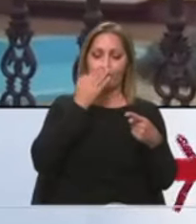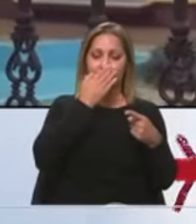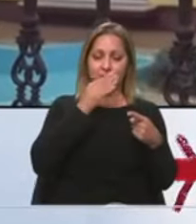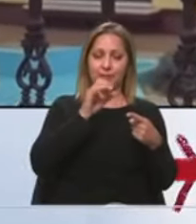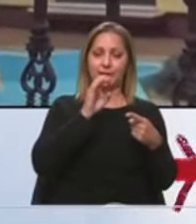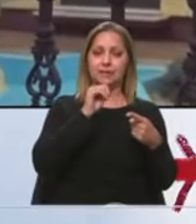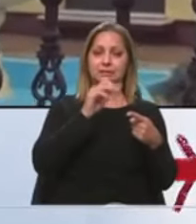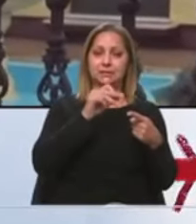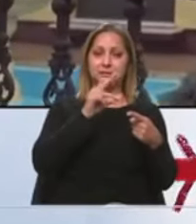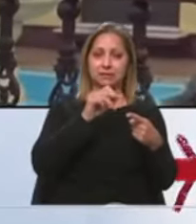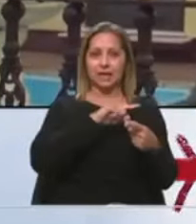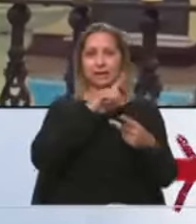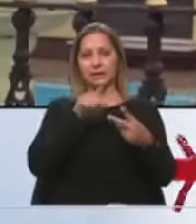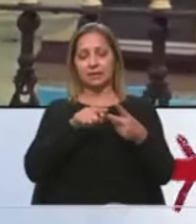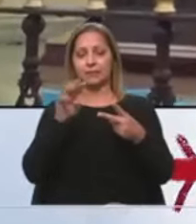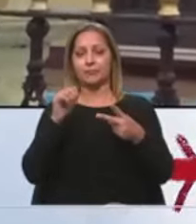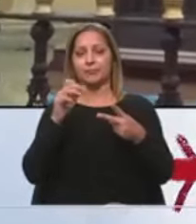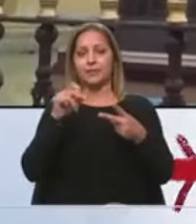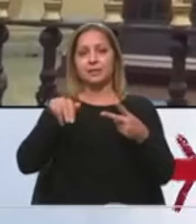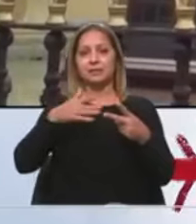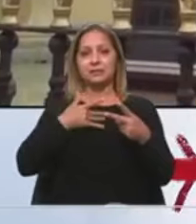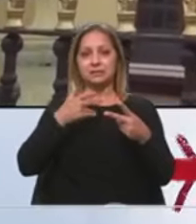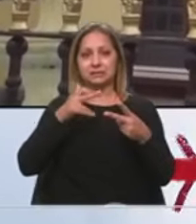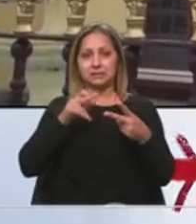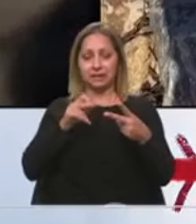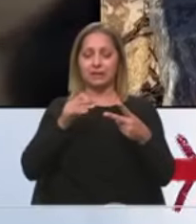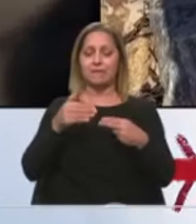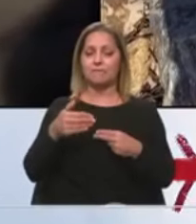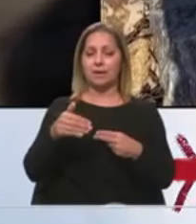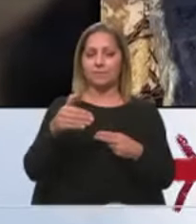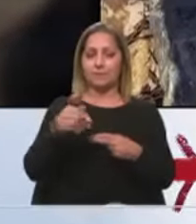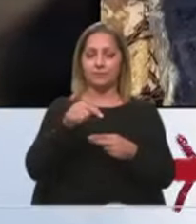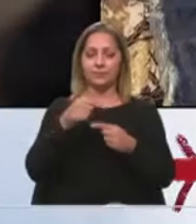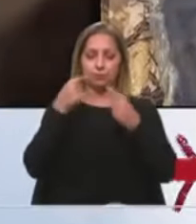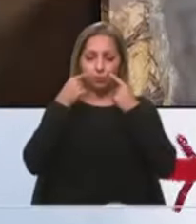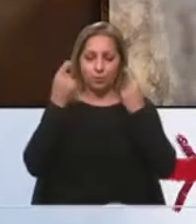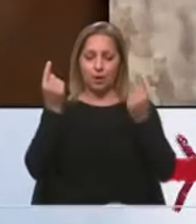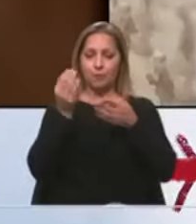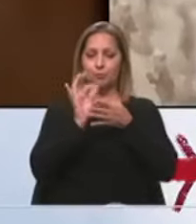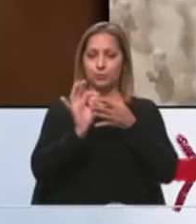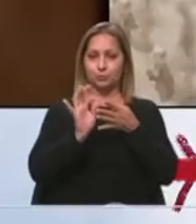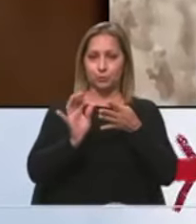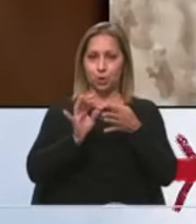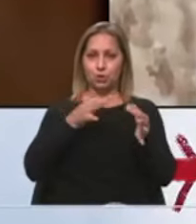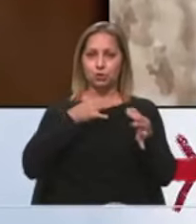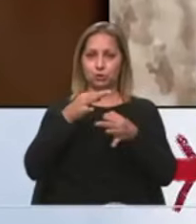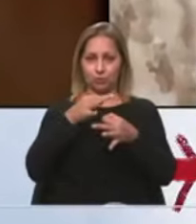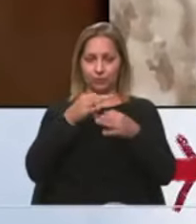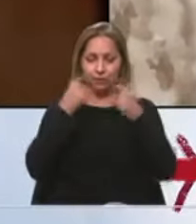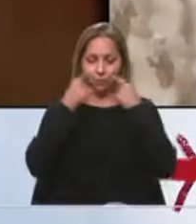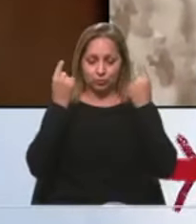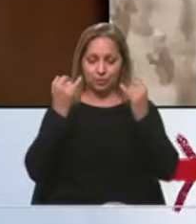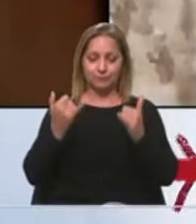Sandra também que mais à frente nesta emissão do linha aberta vamos revelar detalhes desta conversa que tivemos